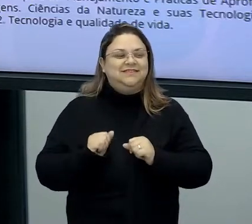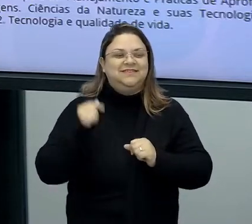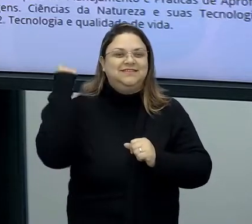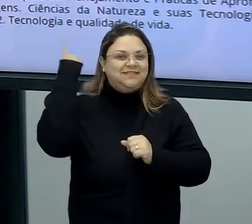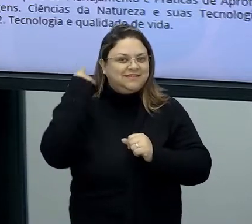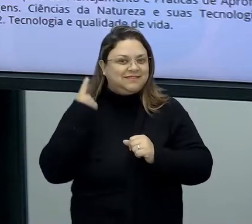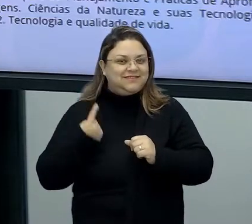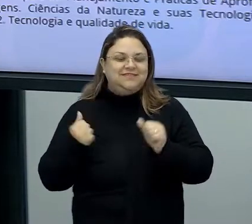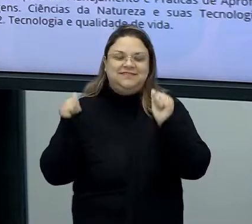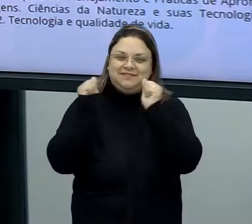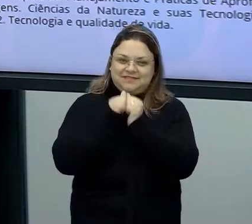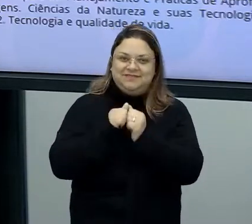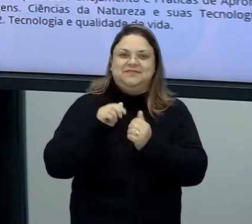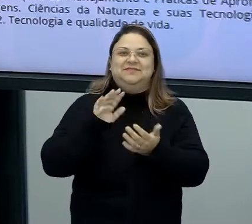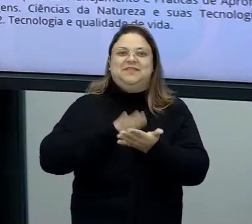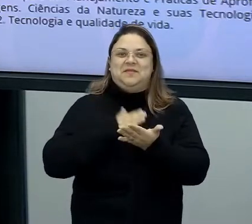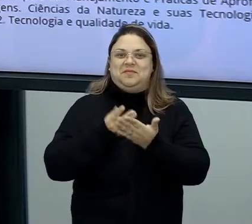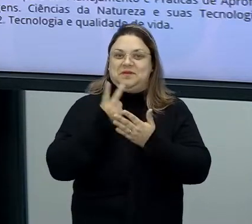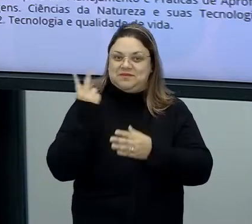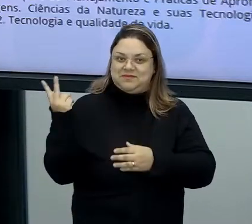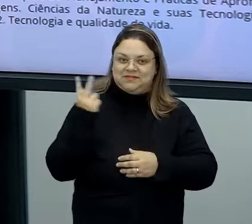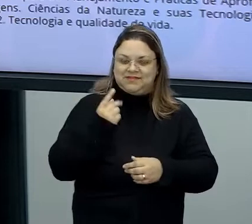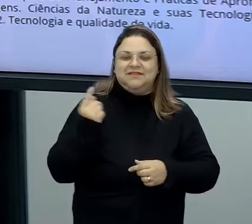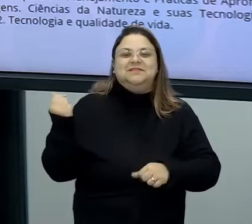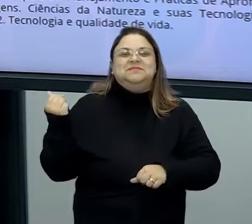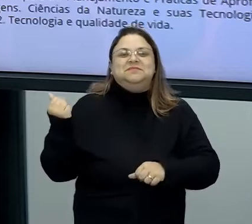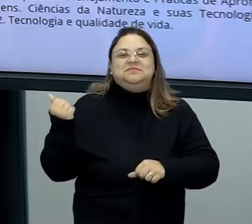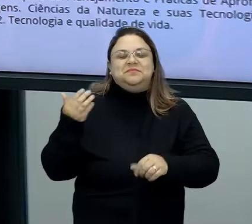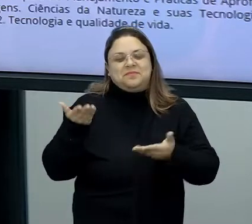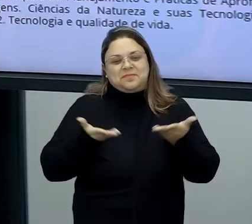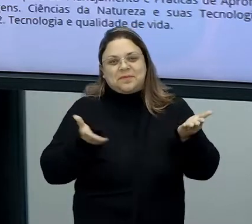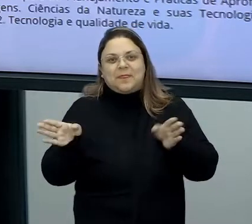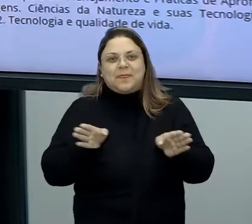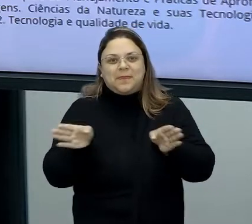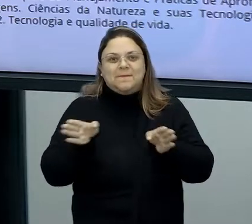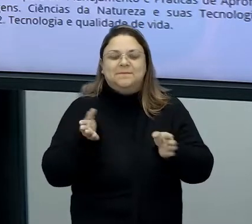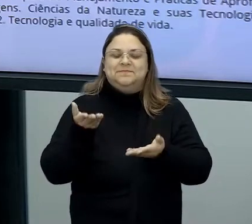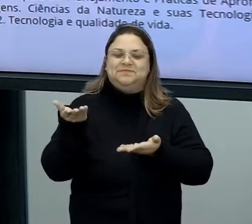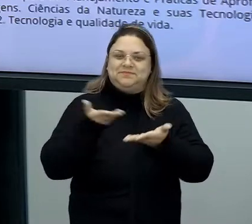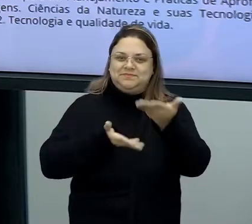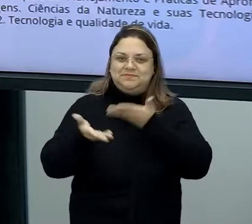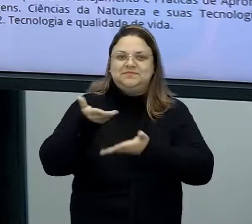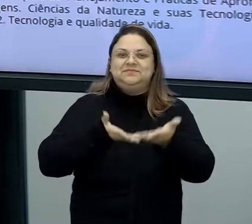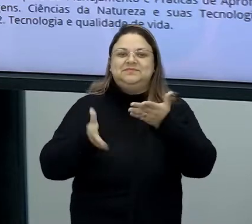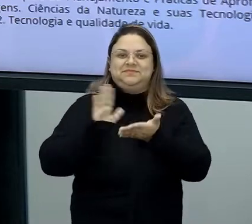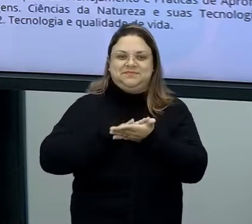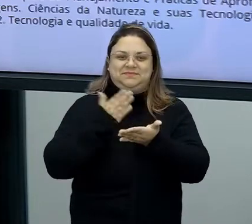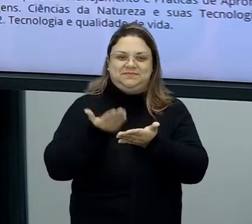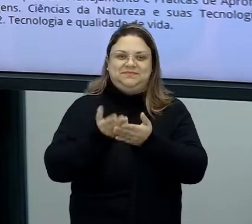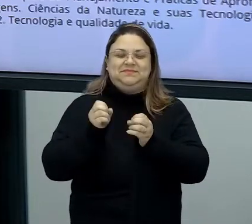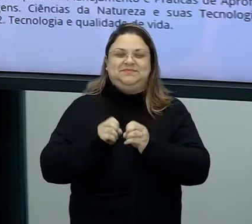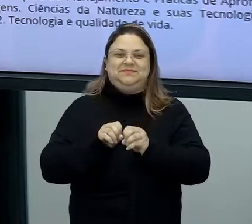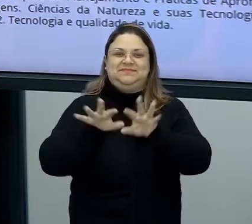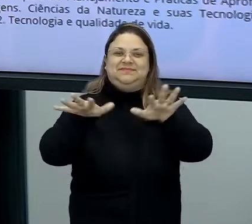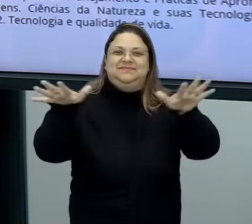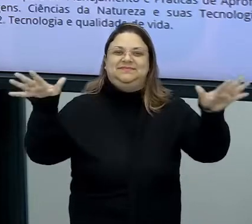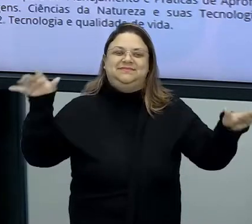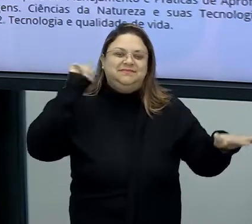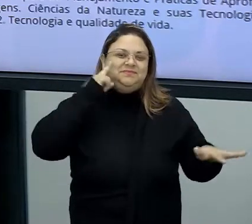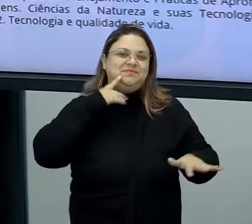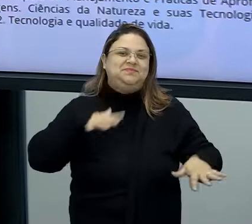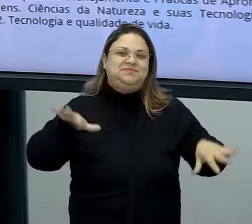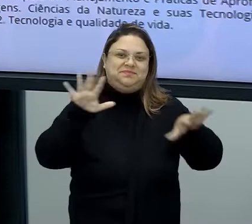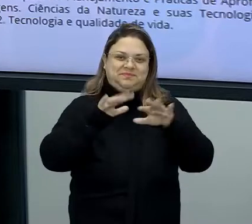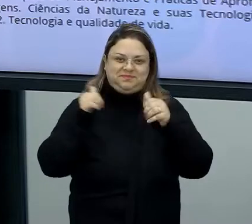estão aqui, né, trazendo mais possibilidades para a gente, para essa aula alcançar mais pessoas. Então,